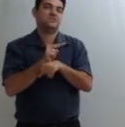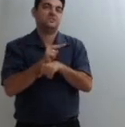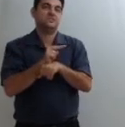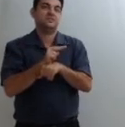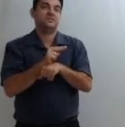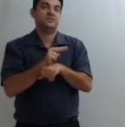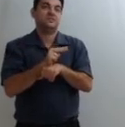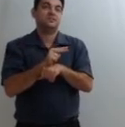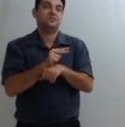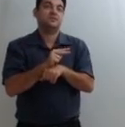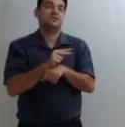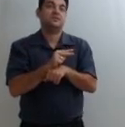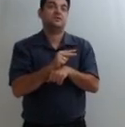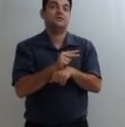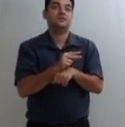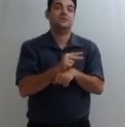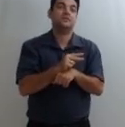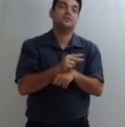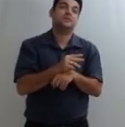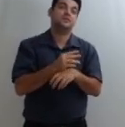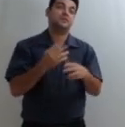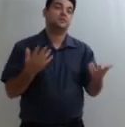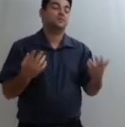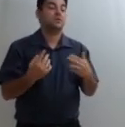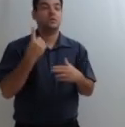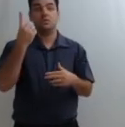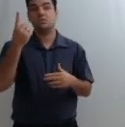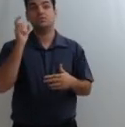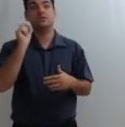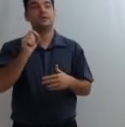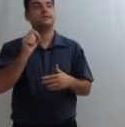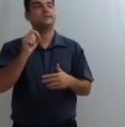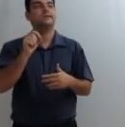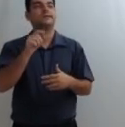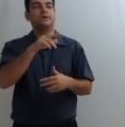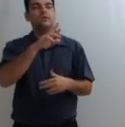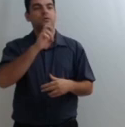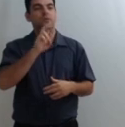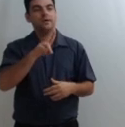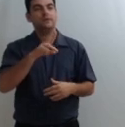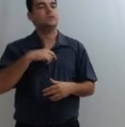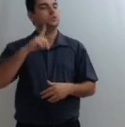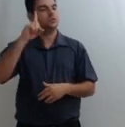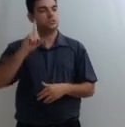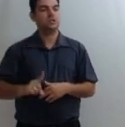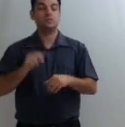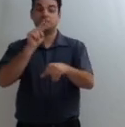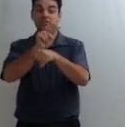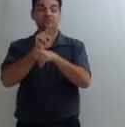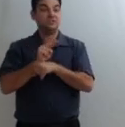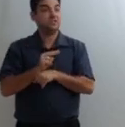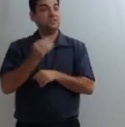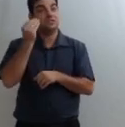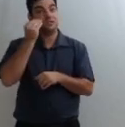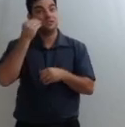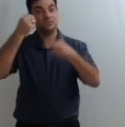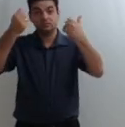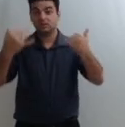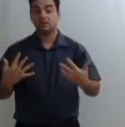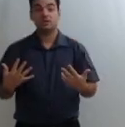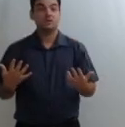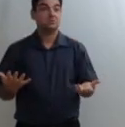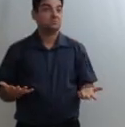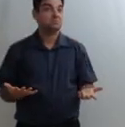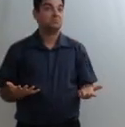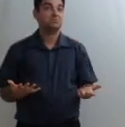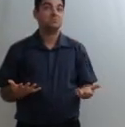seu dia na corte, né, digamos assim, é o único momento em que se confere ao réu a sua autodefesa para poder dar a sua versão. E isso